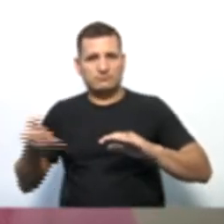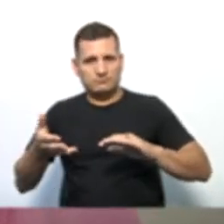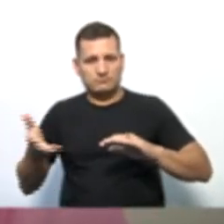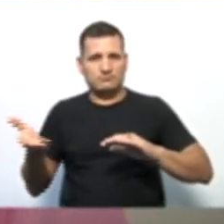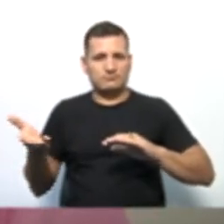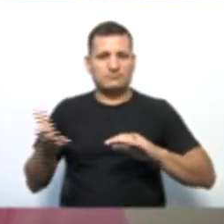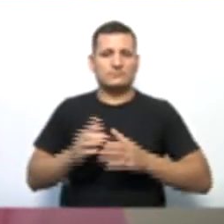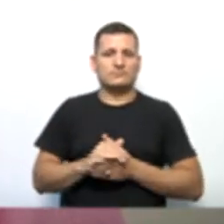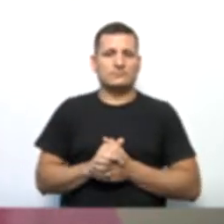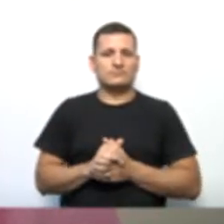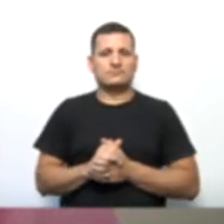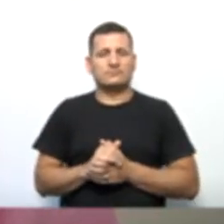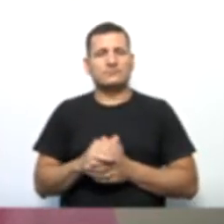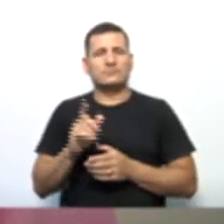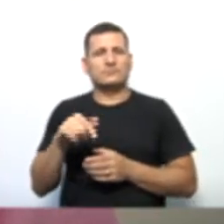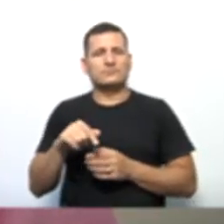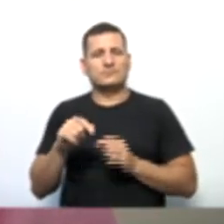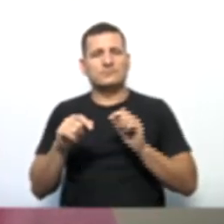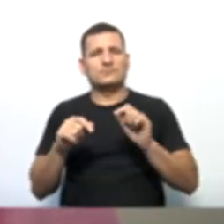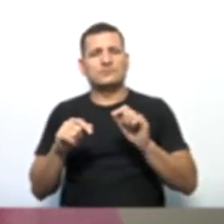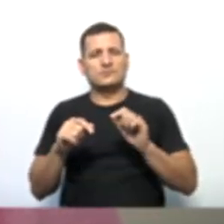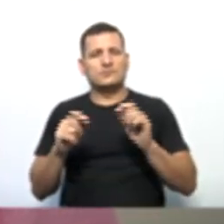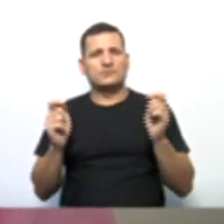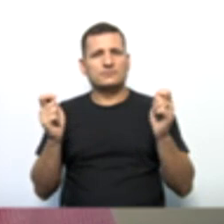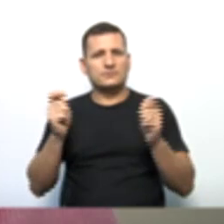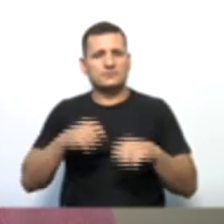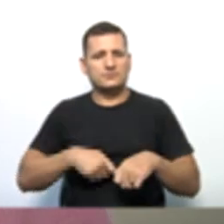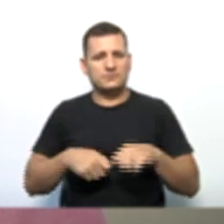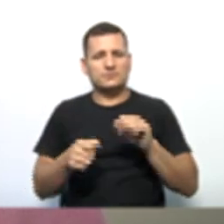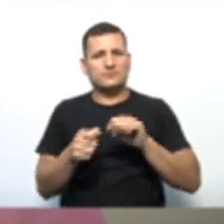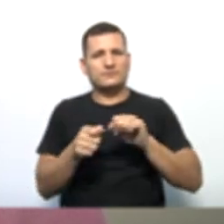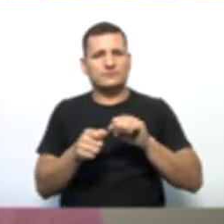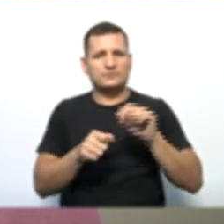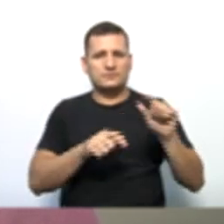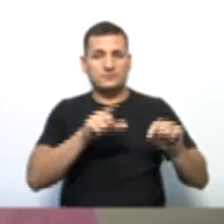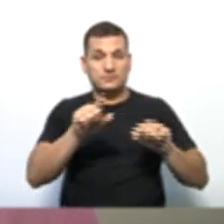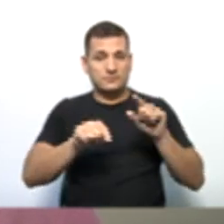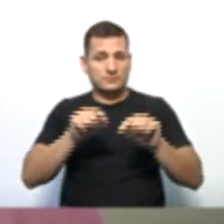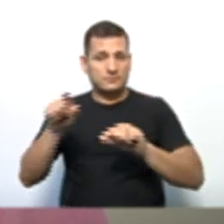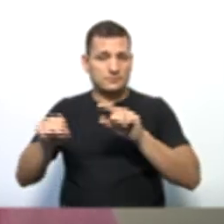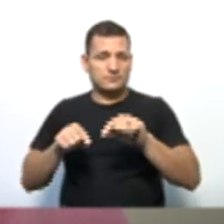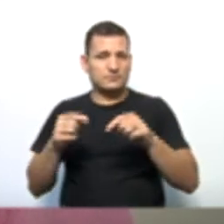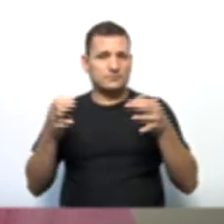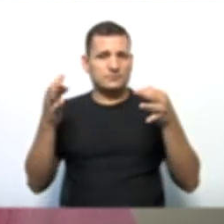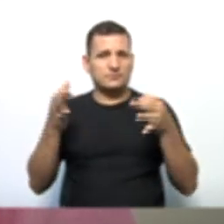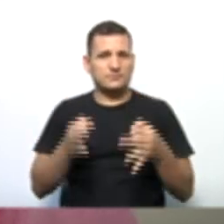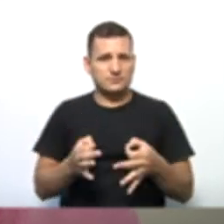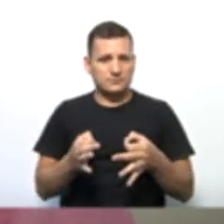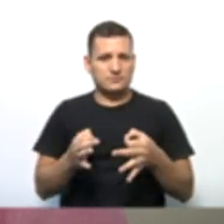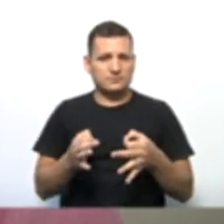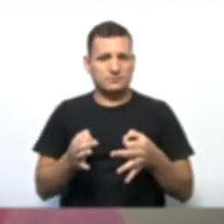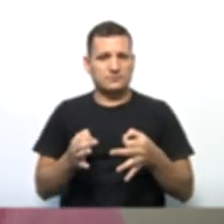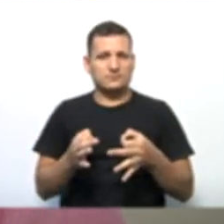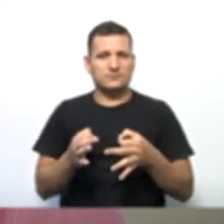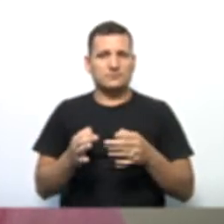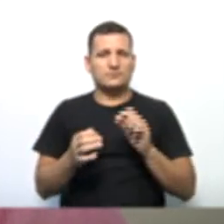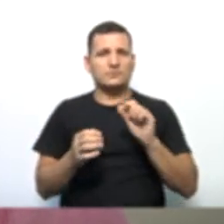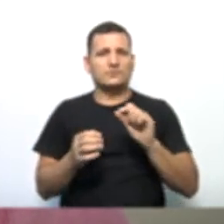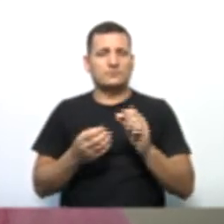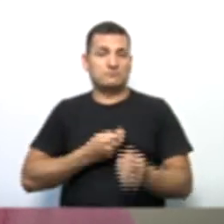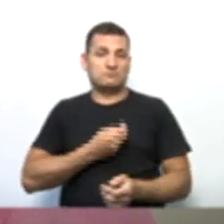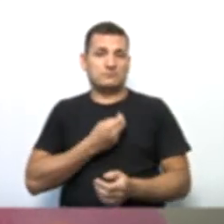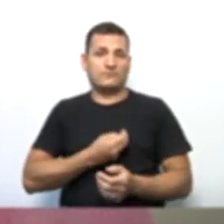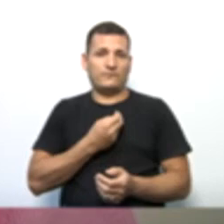contemporânea, portanto, né, é sobretudo a capacidade de fazer escolhas adequadas para conduzir a própria